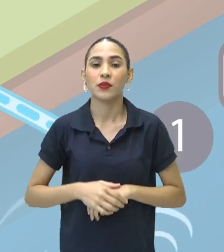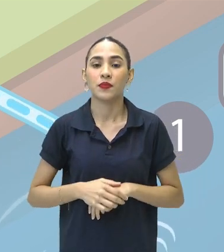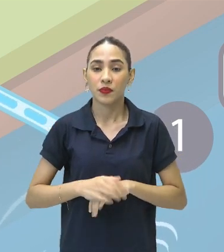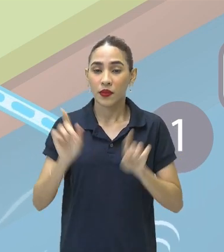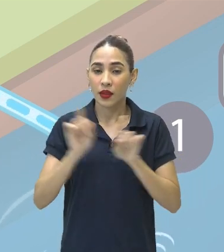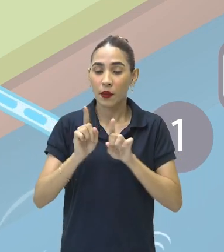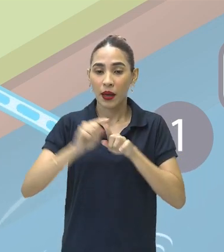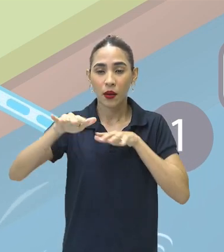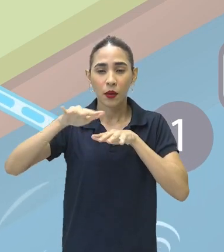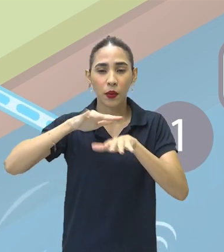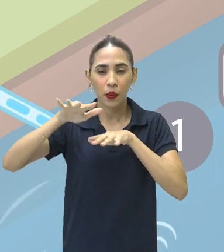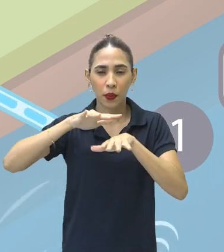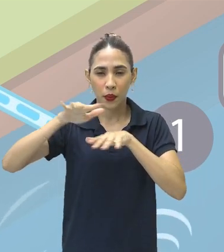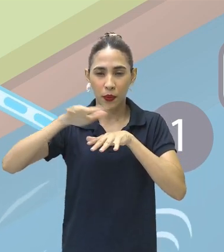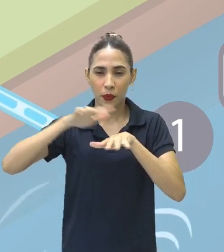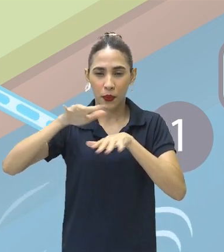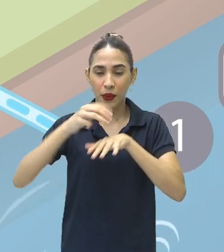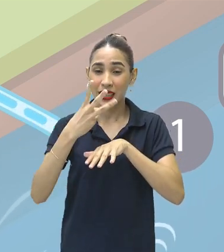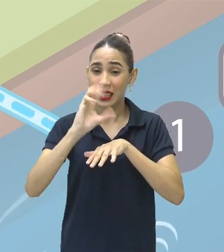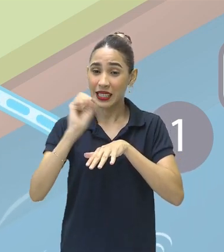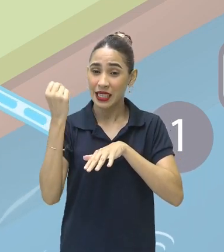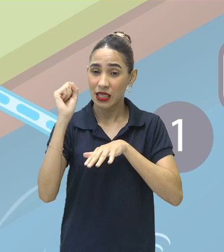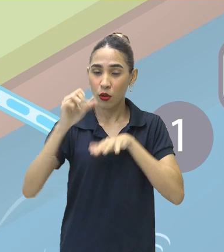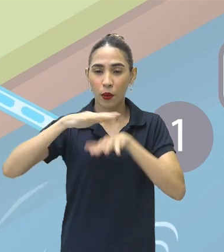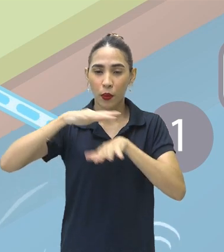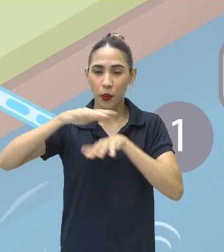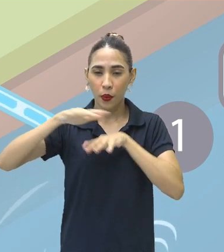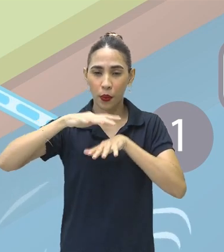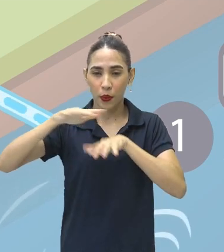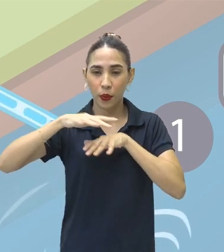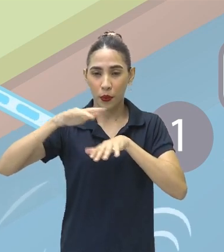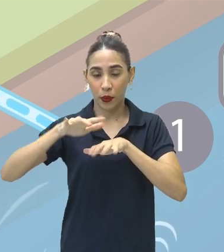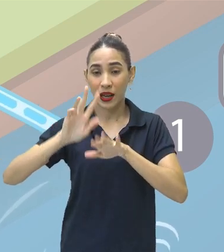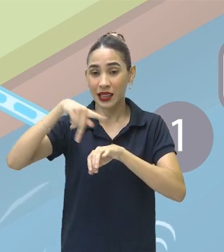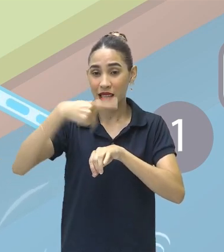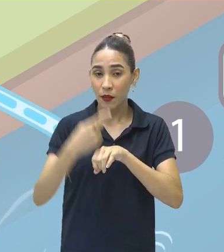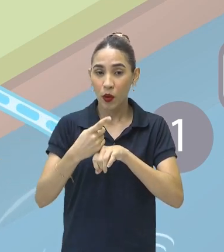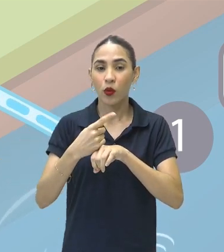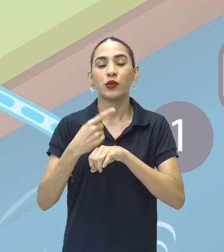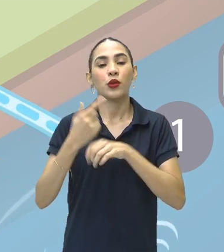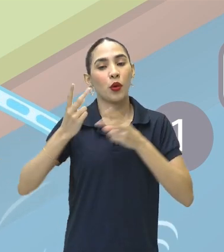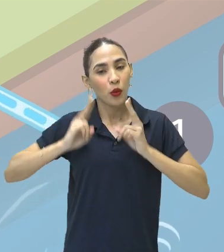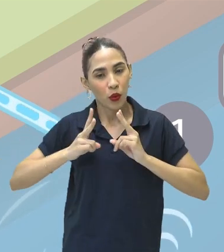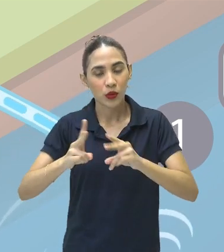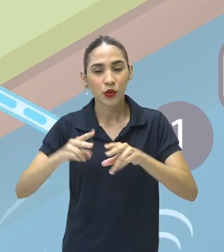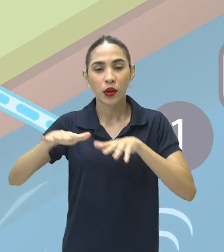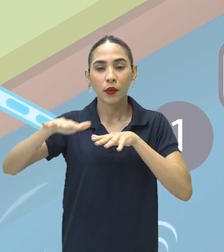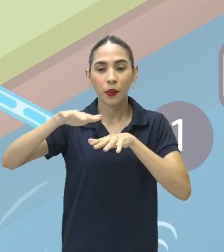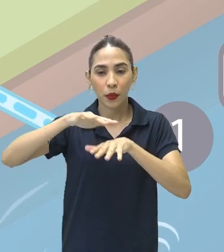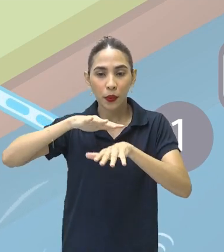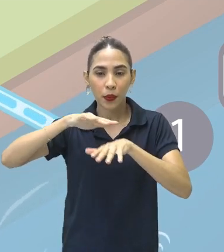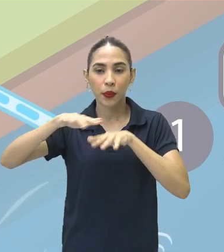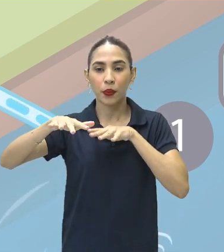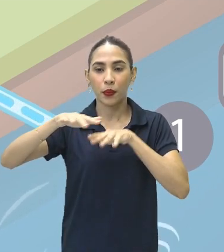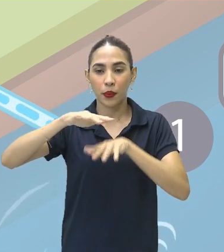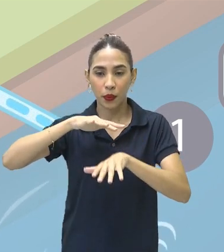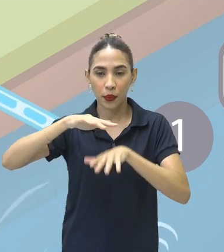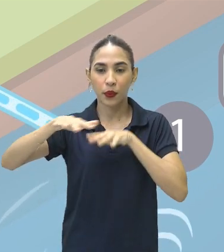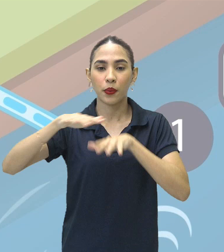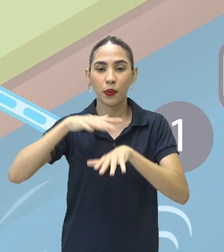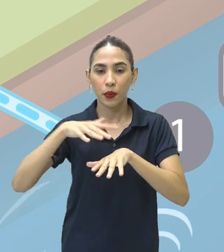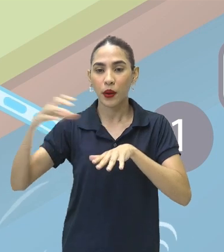uma agitação mais forte de 30 segundos. Em seguida, o agitador continua lentamente para promover a união